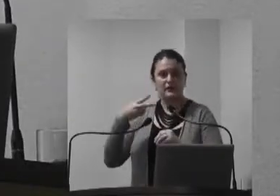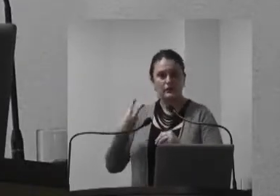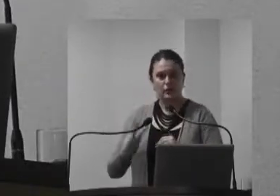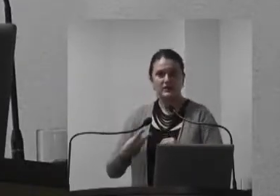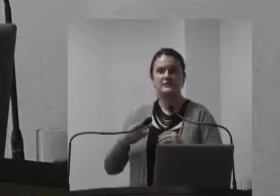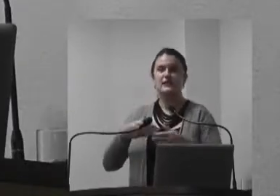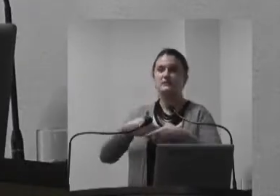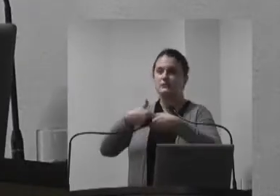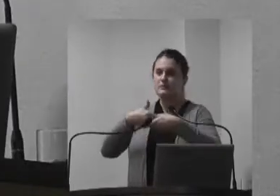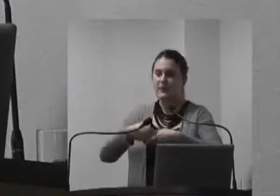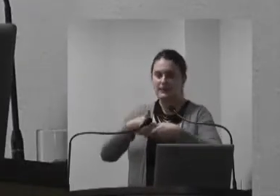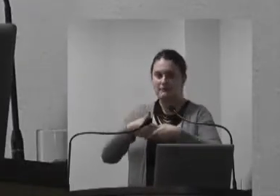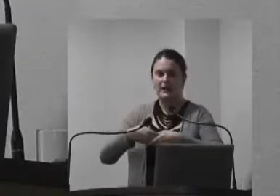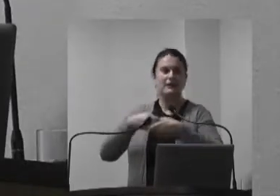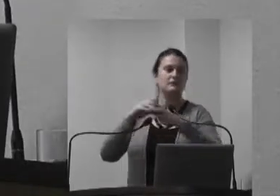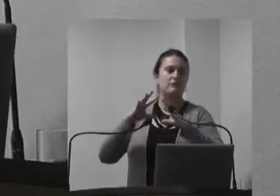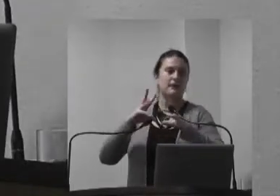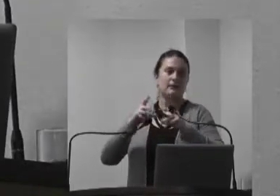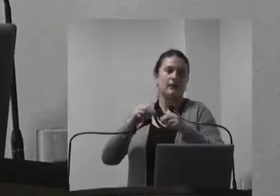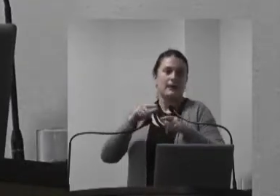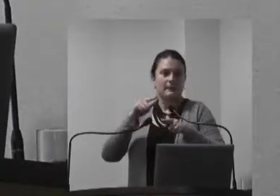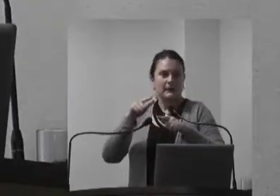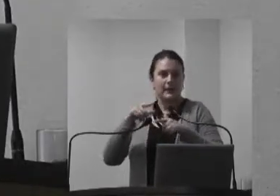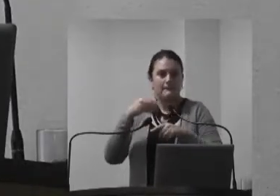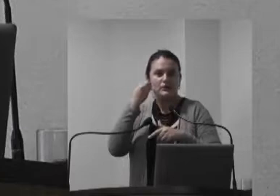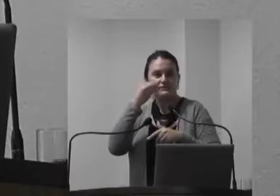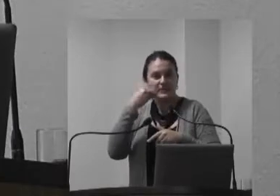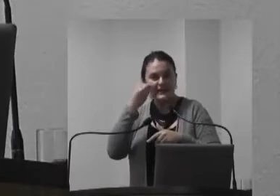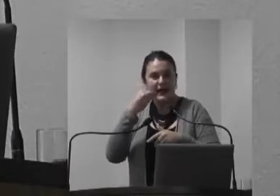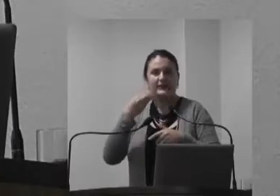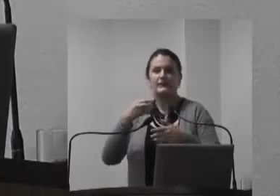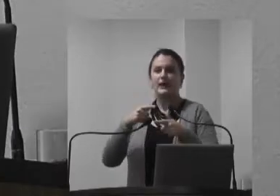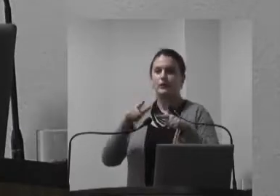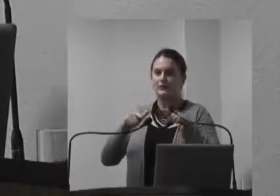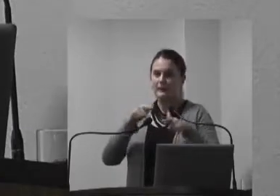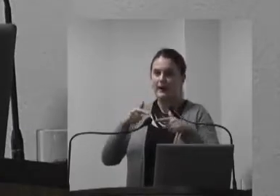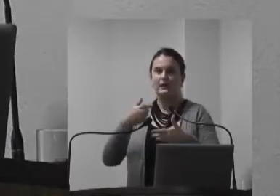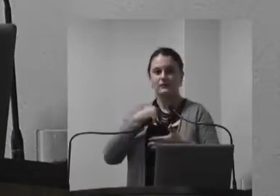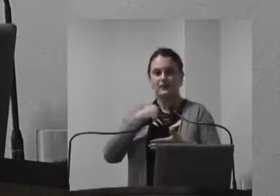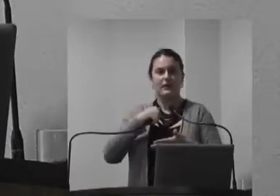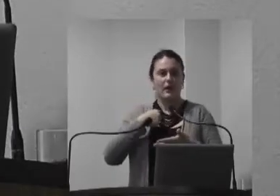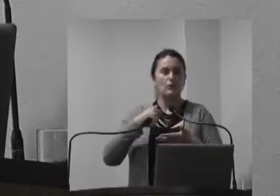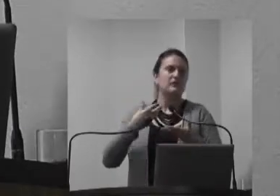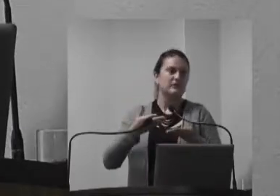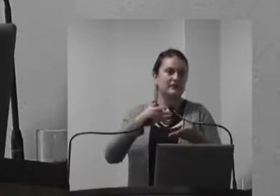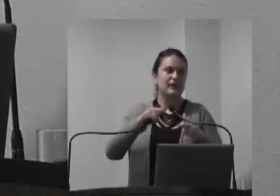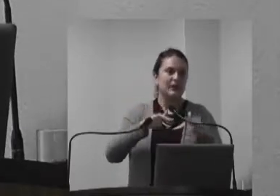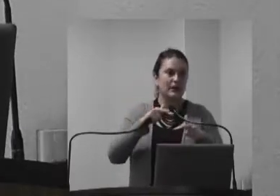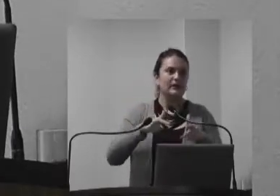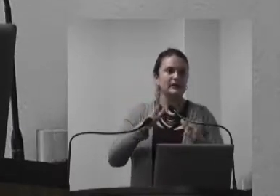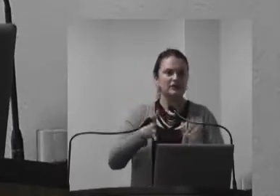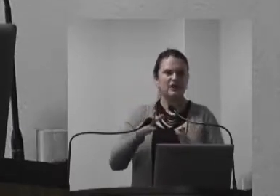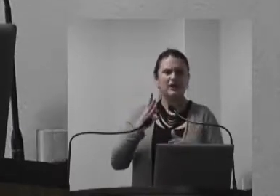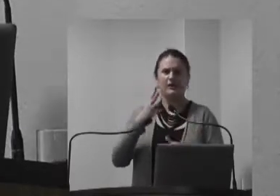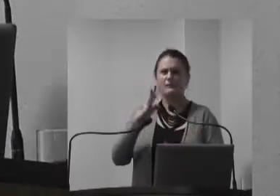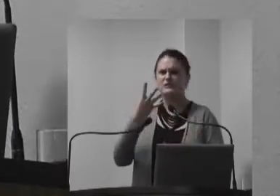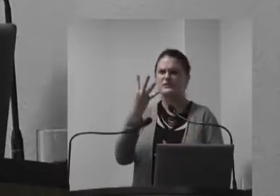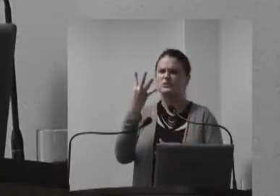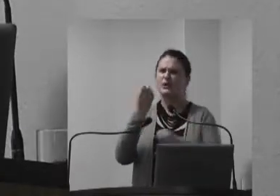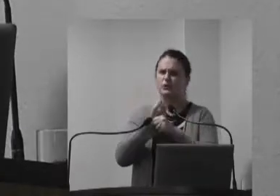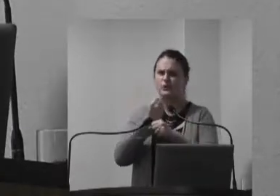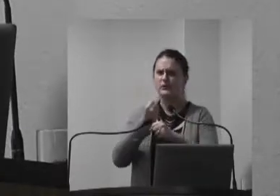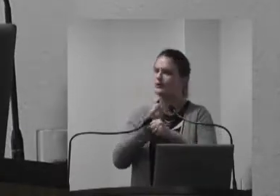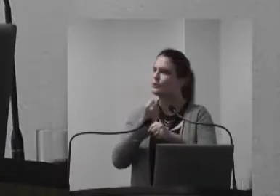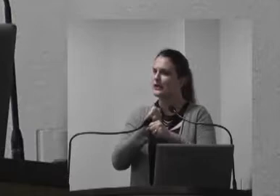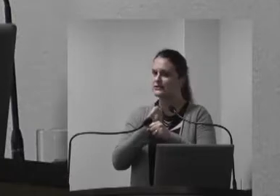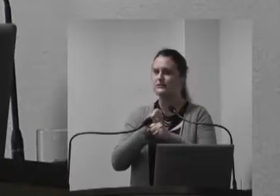todos os vereadores, né, estão de parabéns pela possibilidade, né, e o trabalho de eu, que trabalho aqui já mais ou